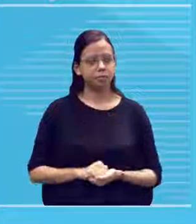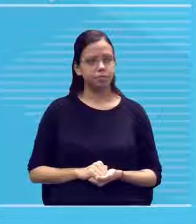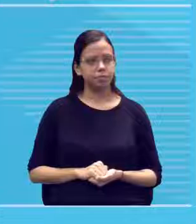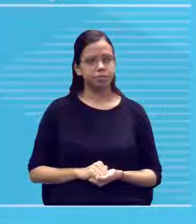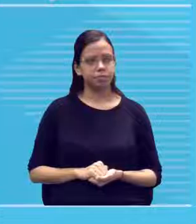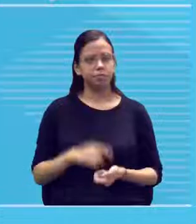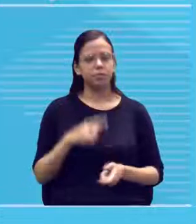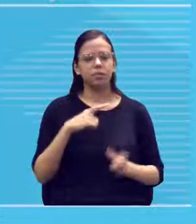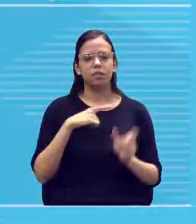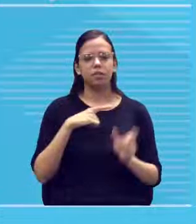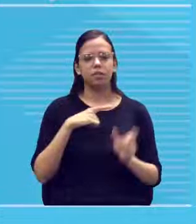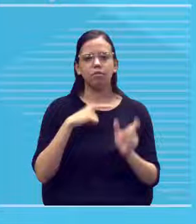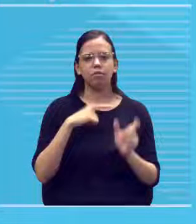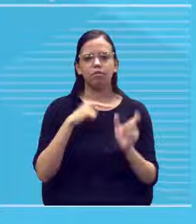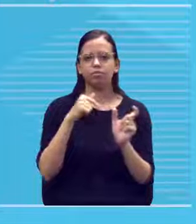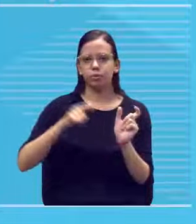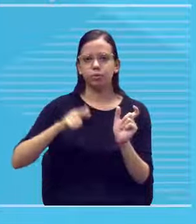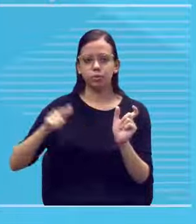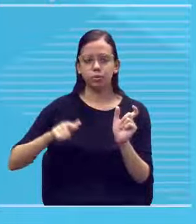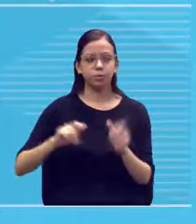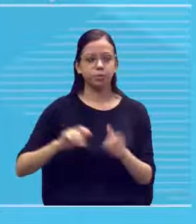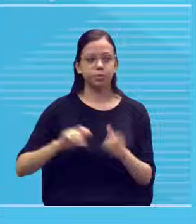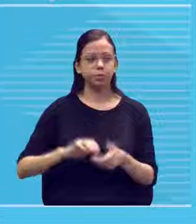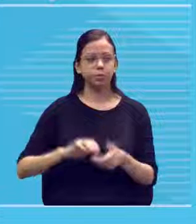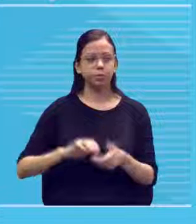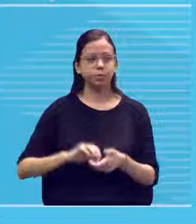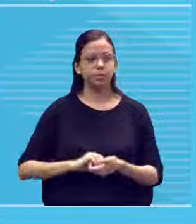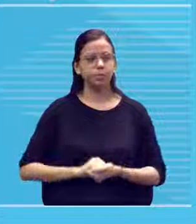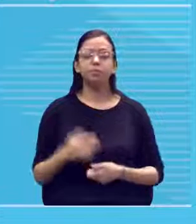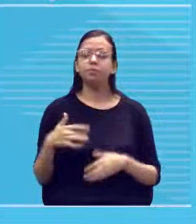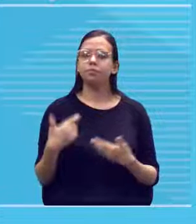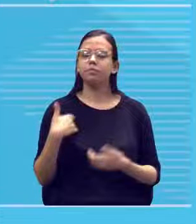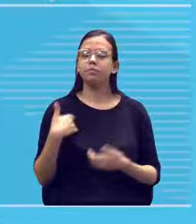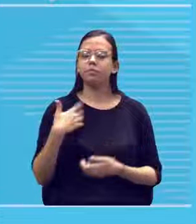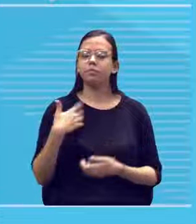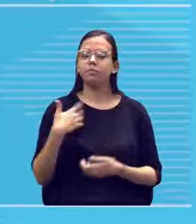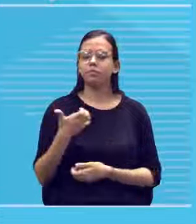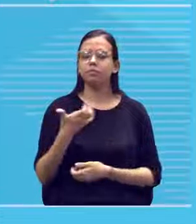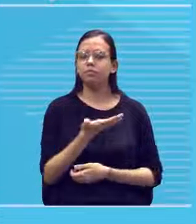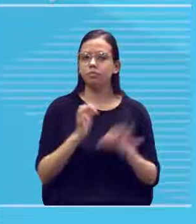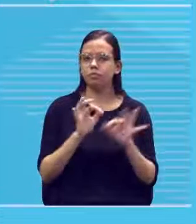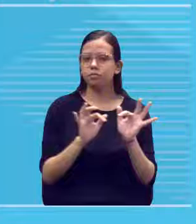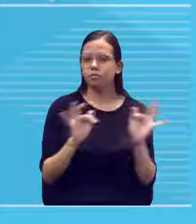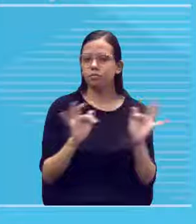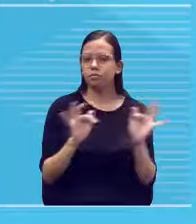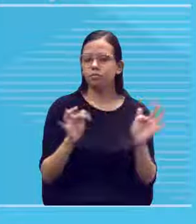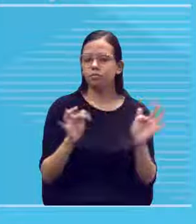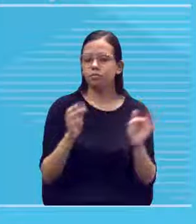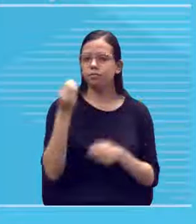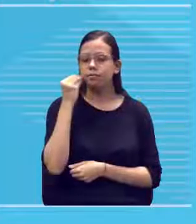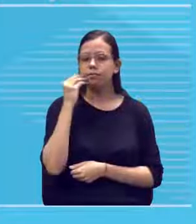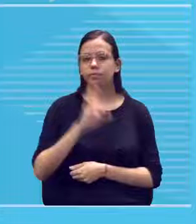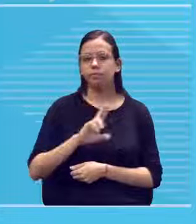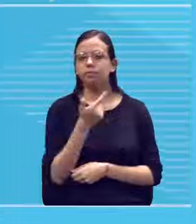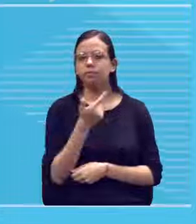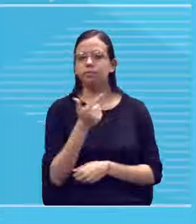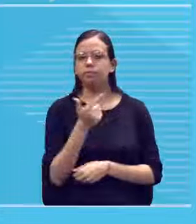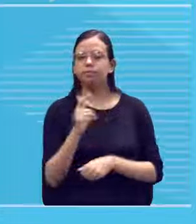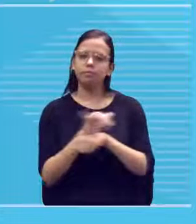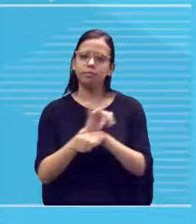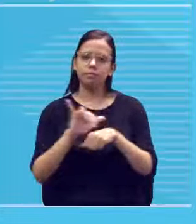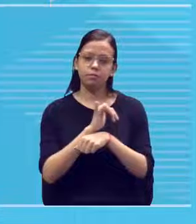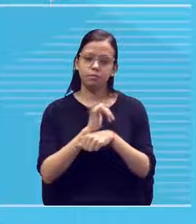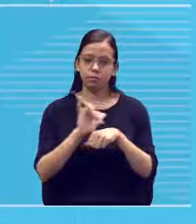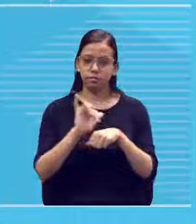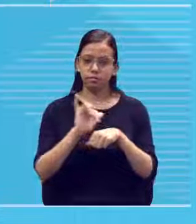estão vendo esse queijo aí Pois é eu quero que você Reescreva essa frase tentando utilizar outros mecanismos